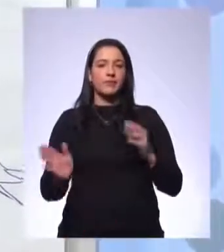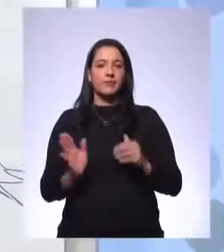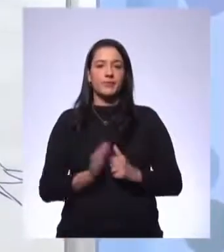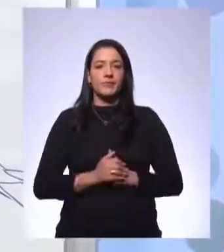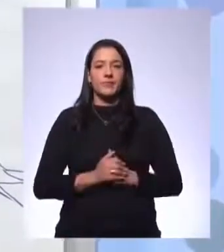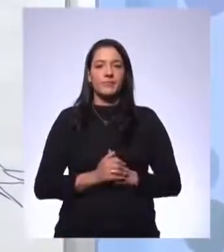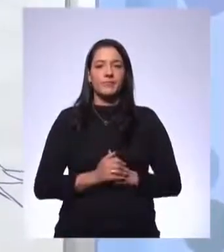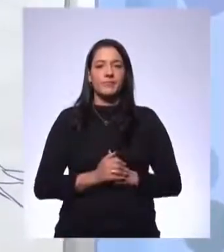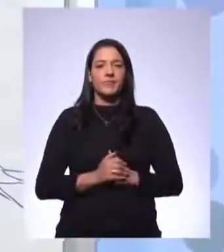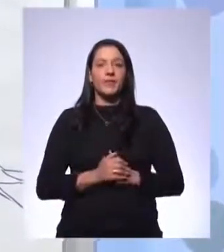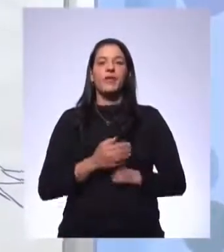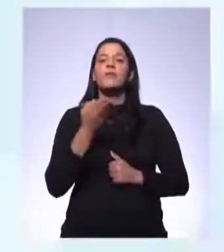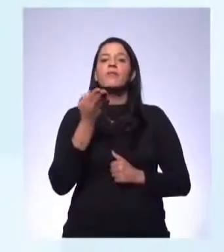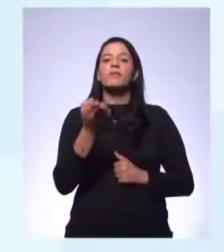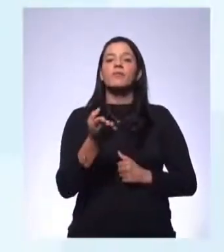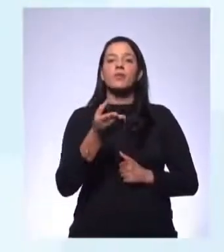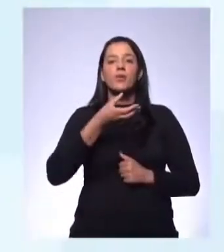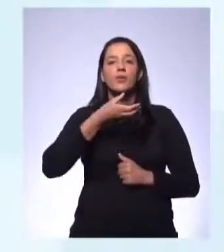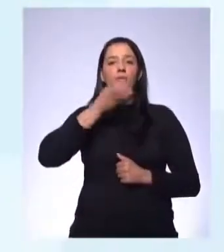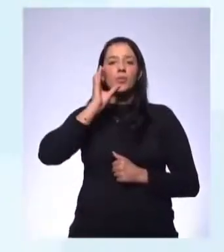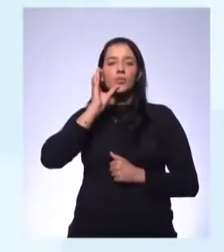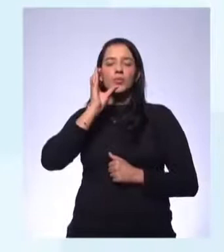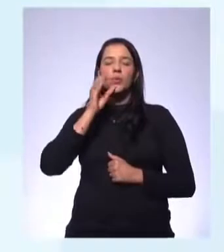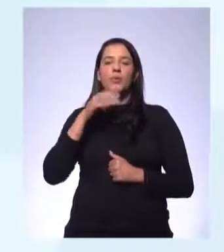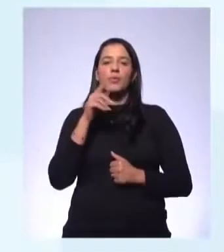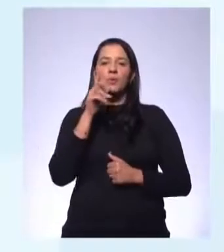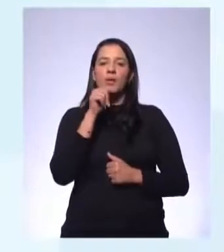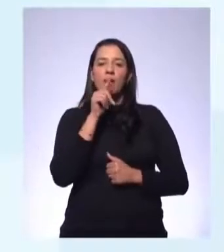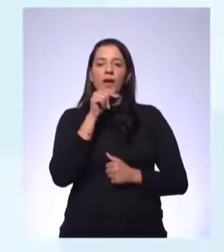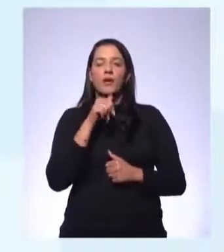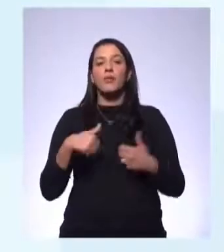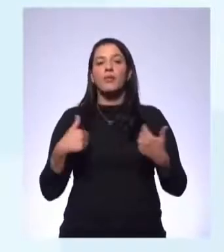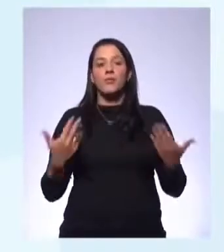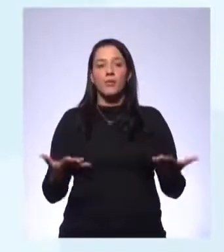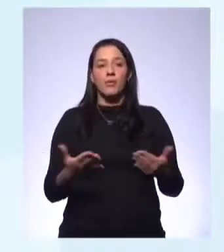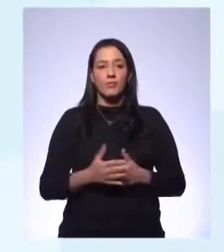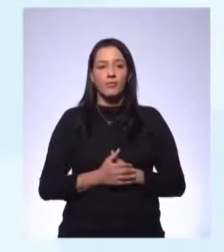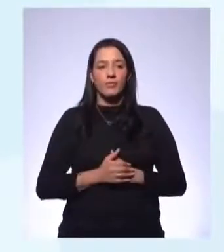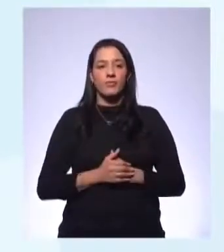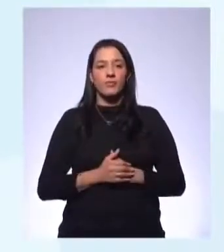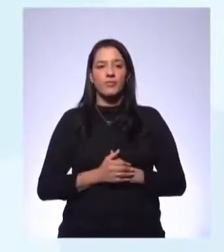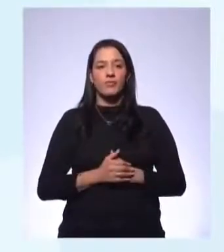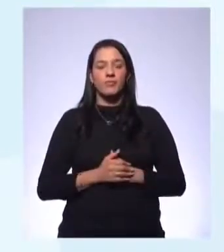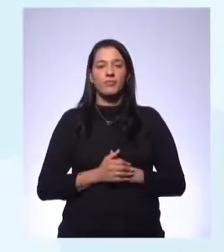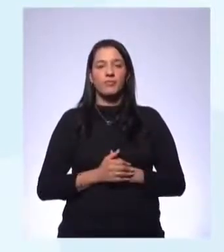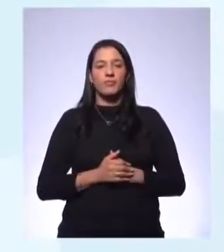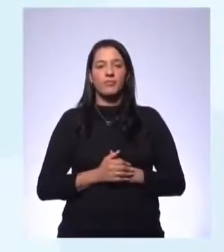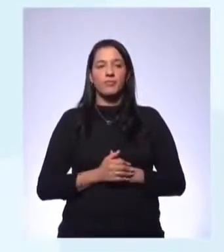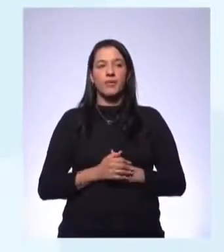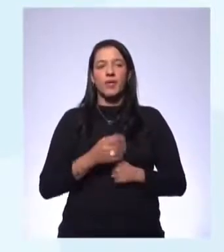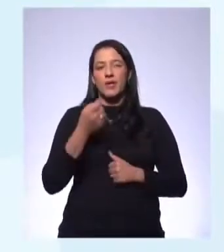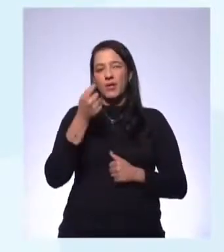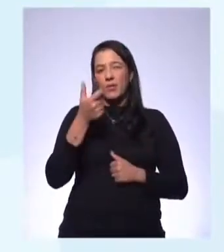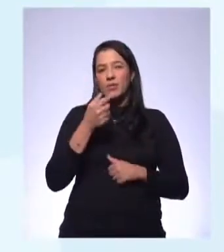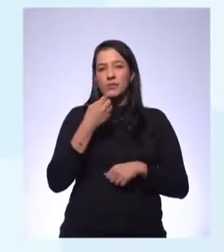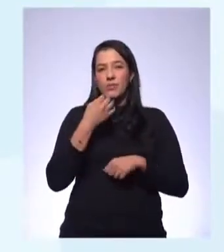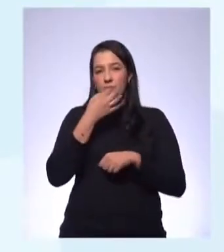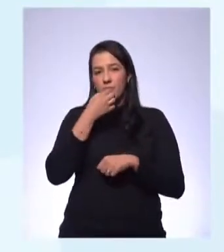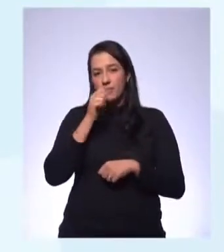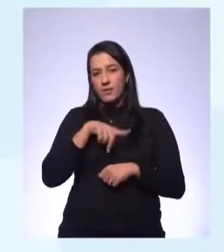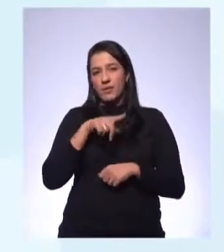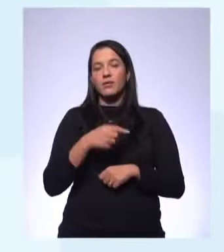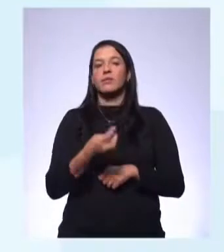Qual é a água que você consome? Vamos colocar isso aí, ó. Ó, eu vou te deixar só a água que você consome, é quase uma pegadinha, eu vou te deixar então